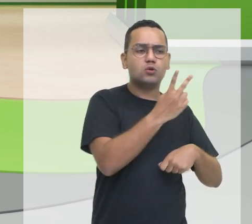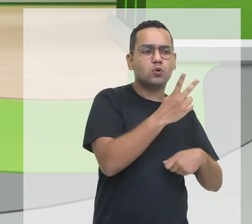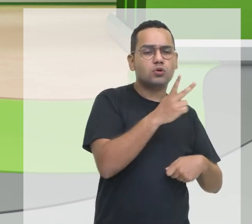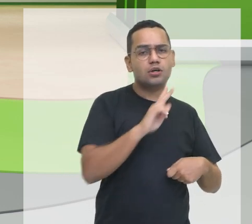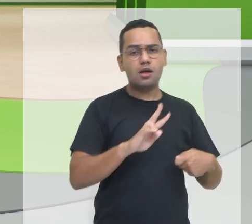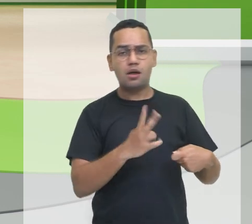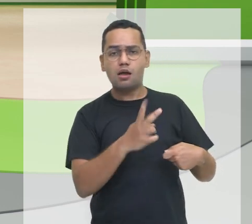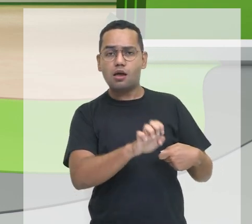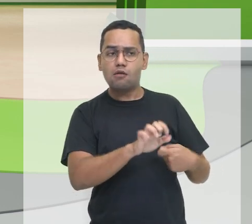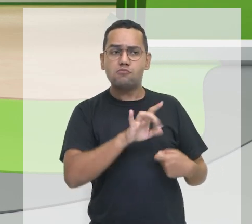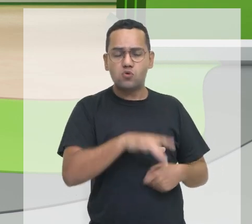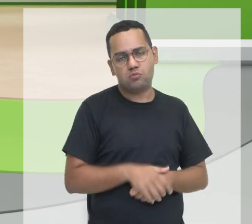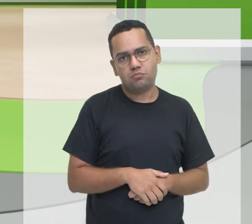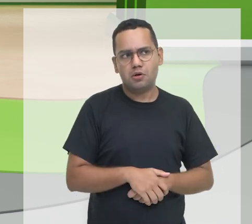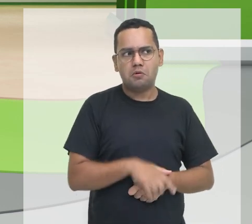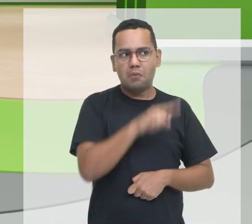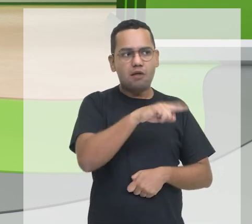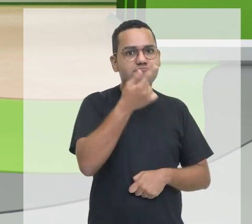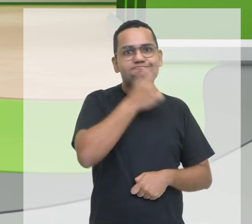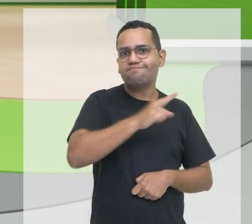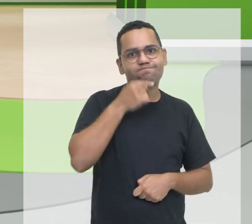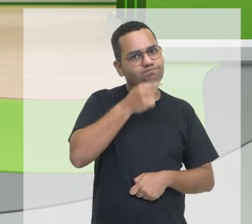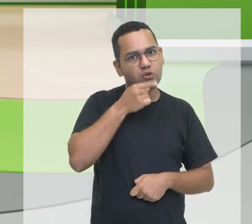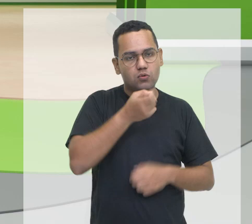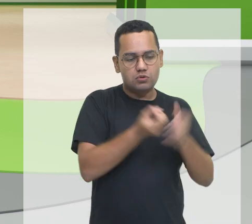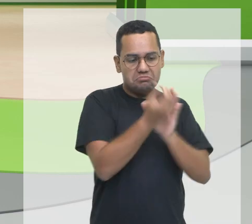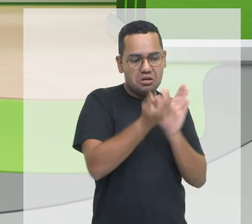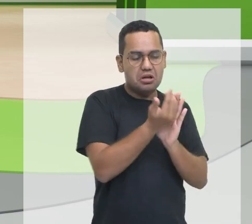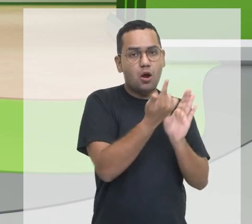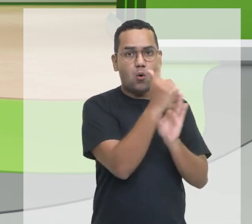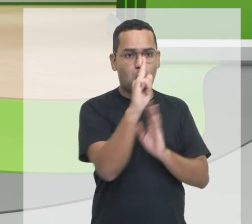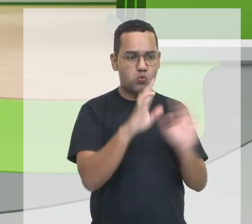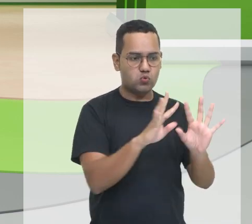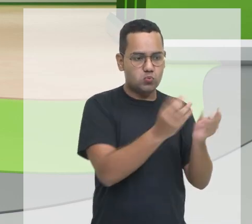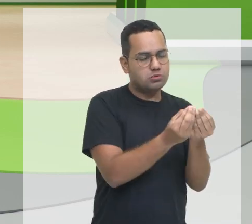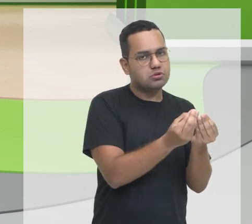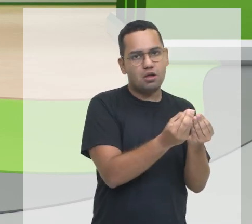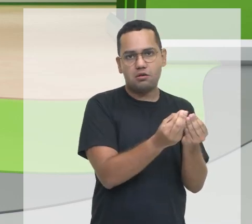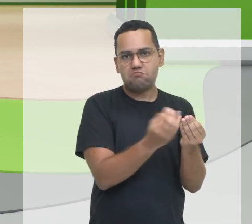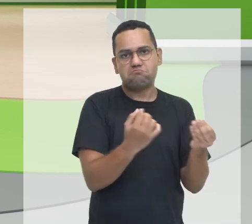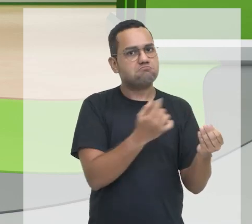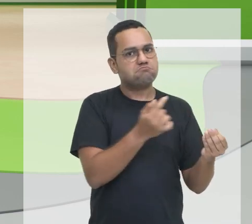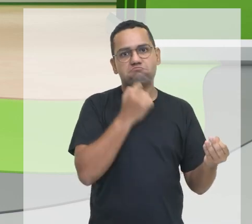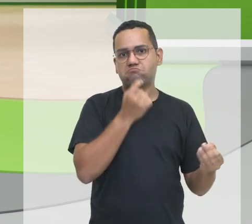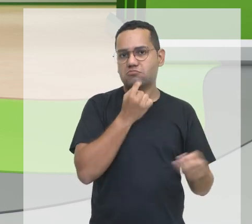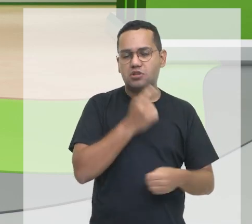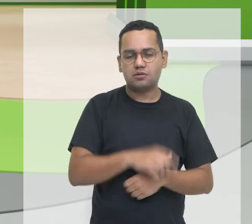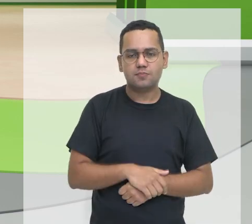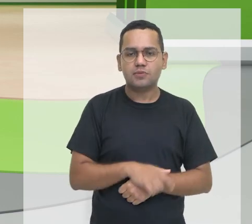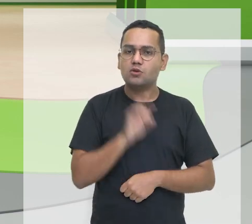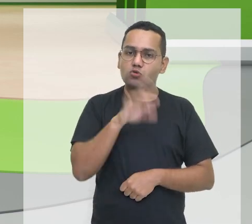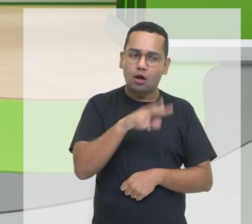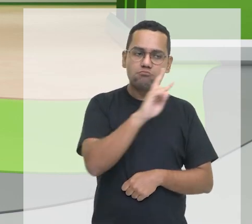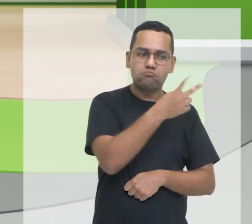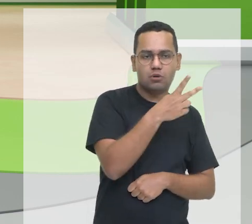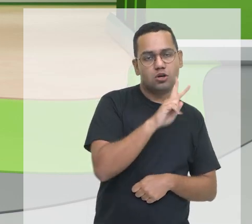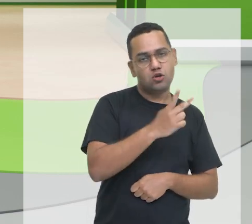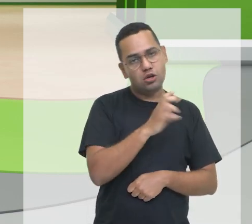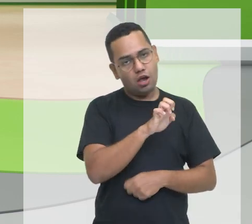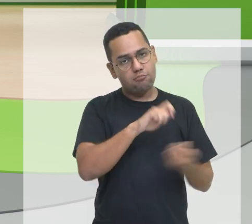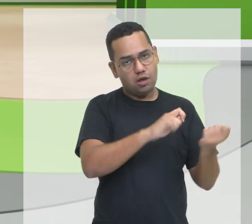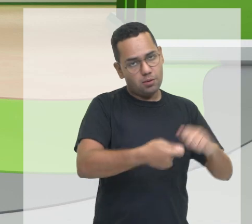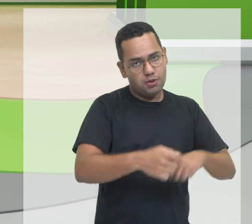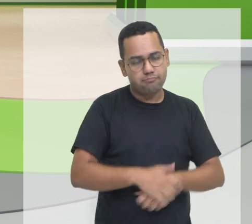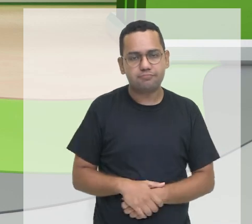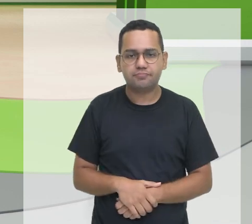produzir elementos mais complexos, mais pesados do que o hélio. Professor Vinícius, mas as estrelas,